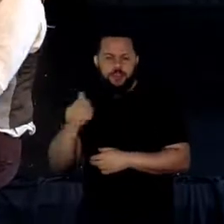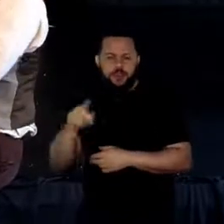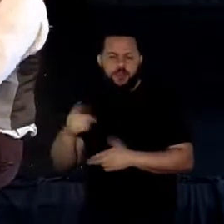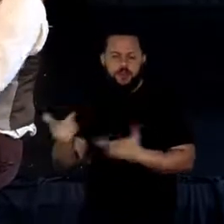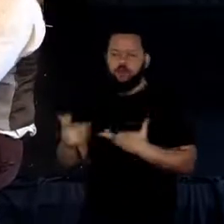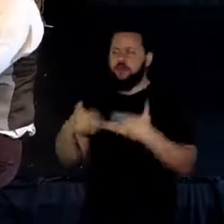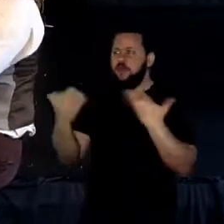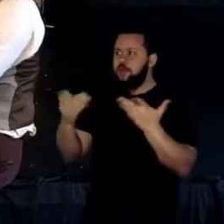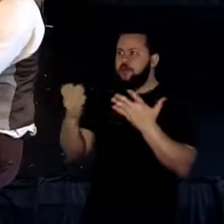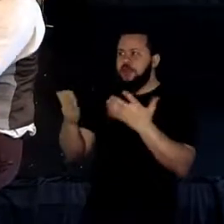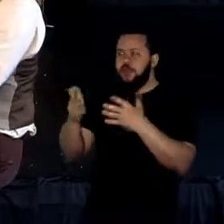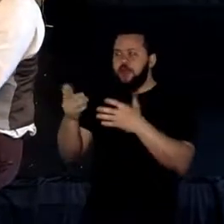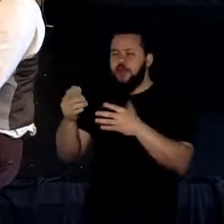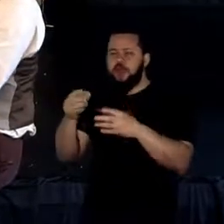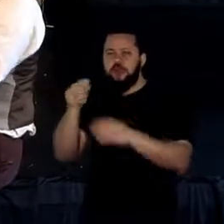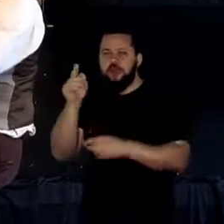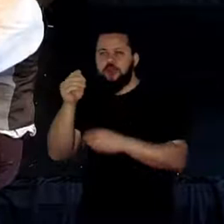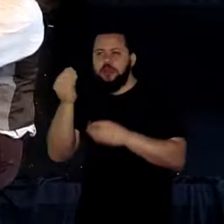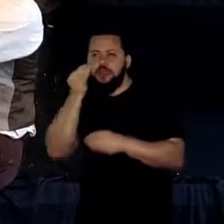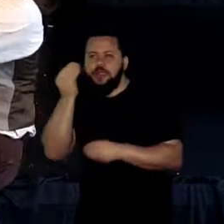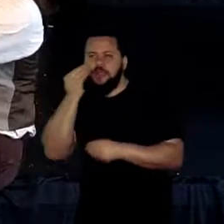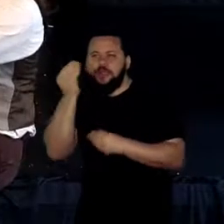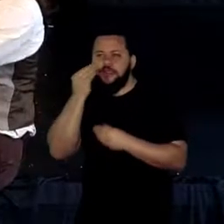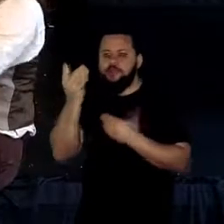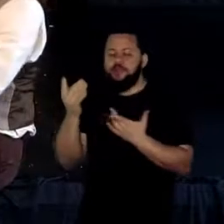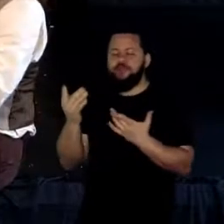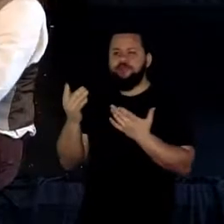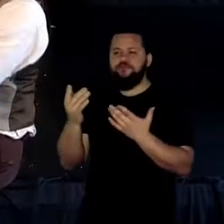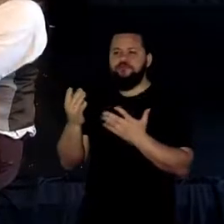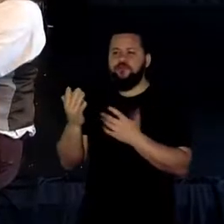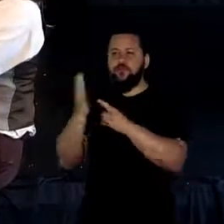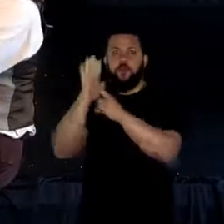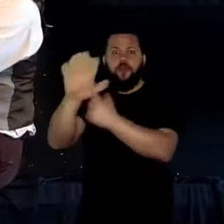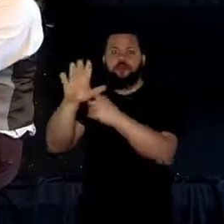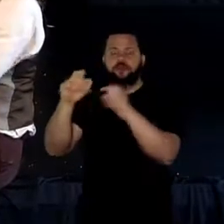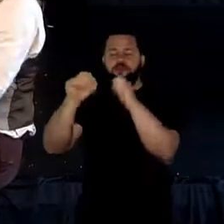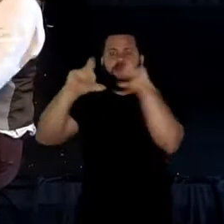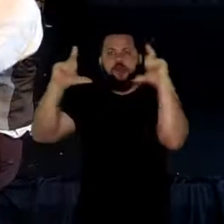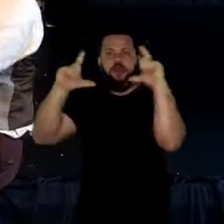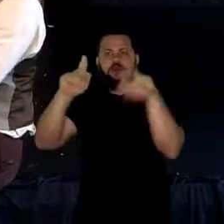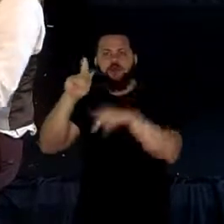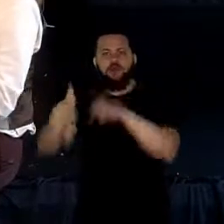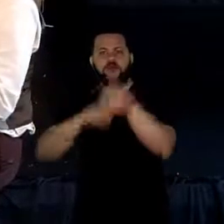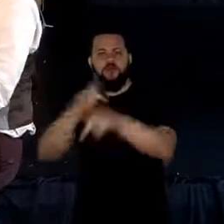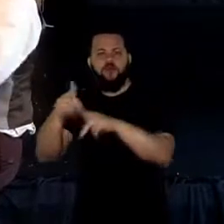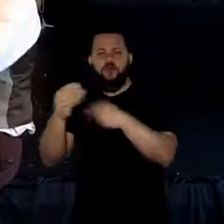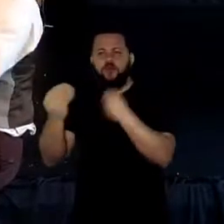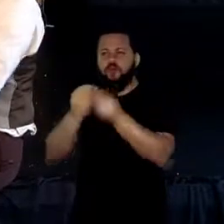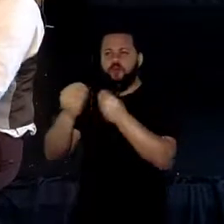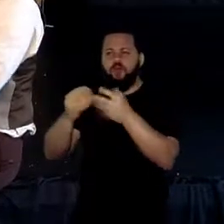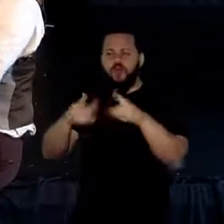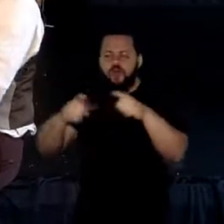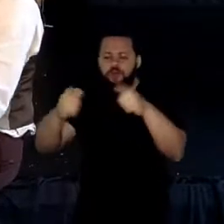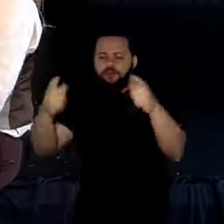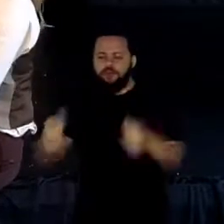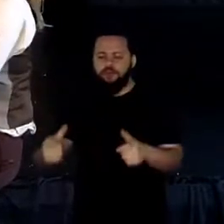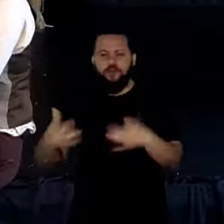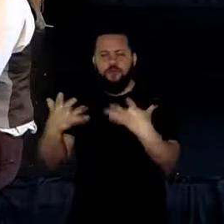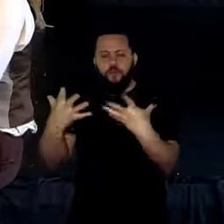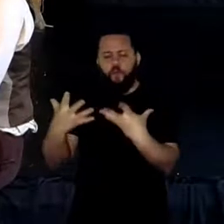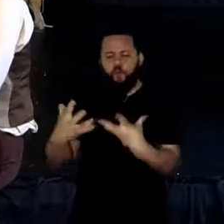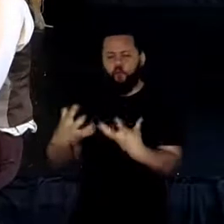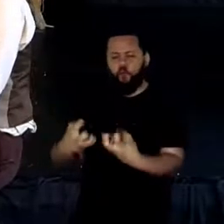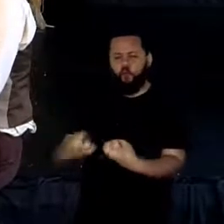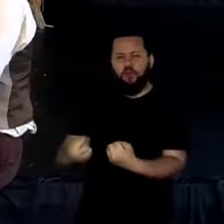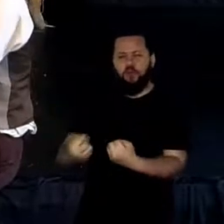estar chamando essa atenção visualmente, mas também estar representando esse lugar seco, árido, né? Então, toda essa construção foi feita dessa